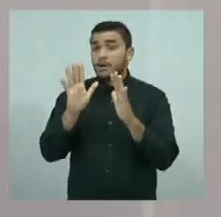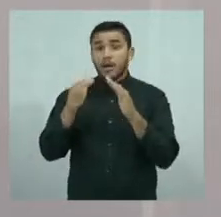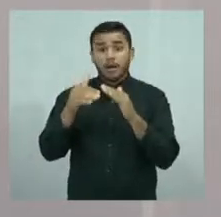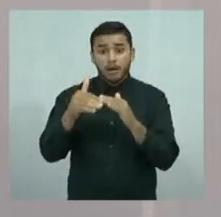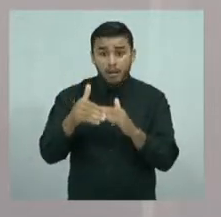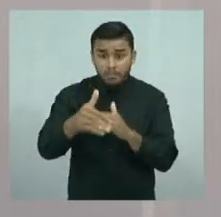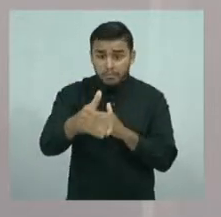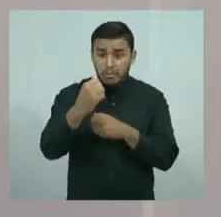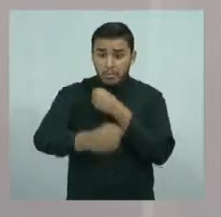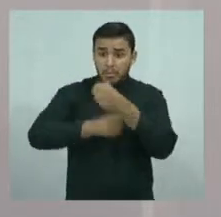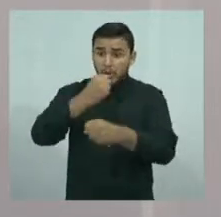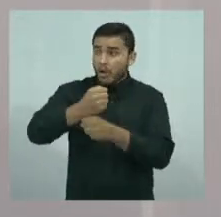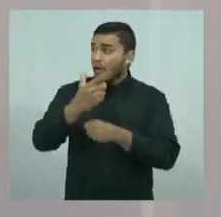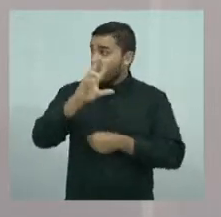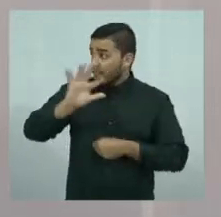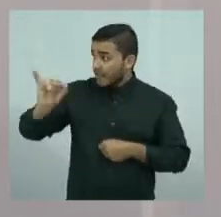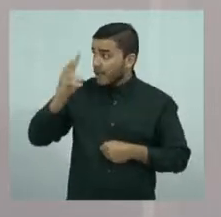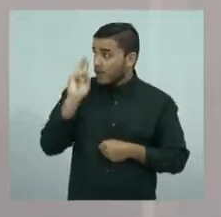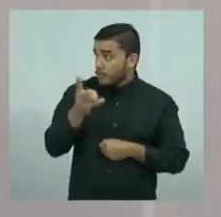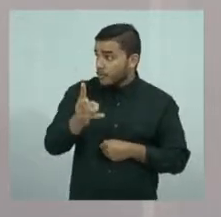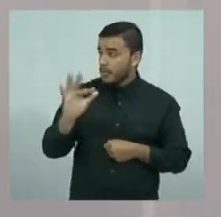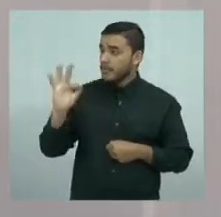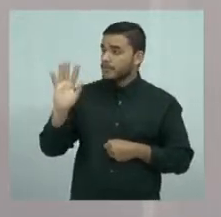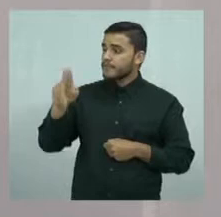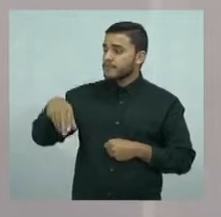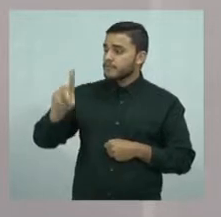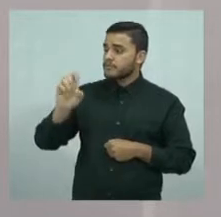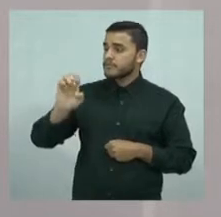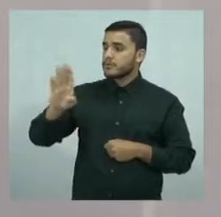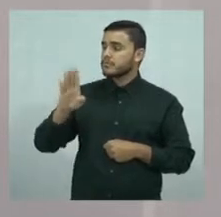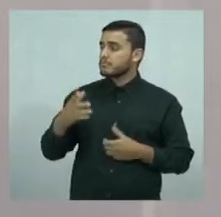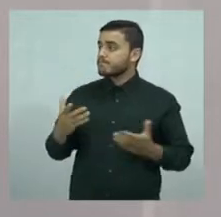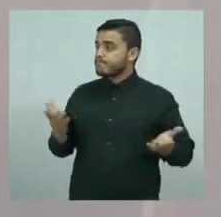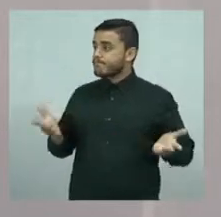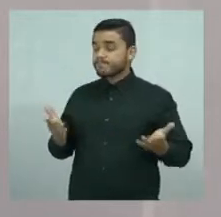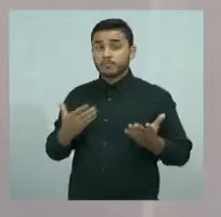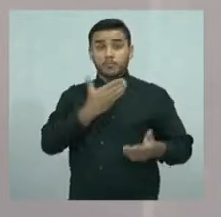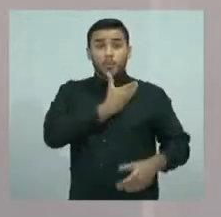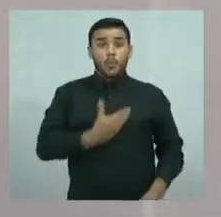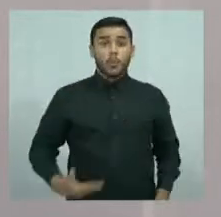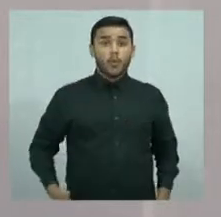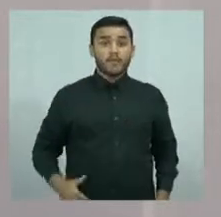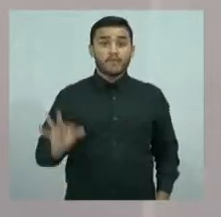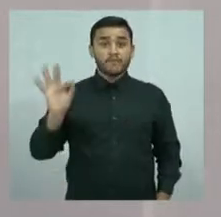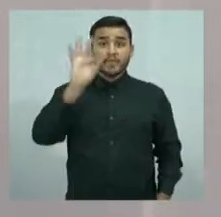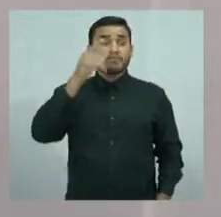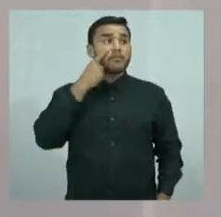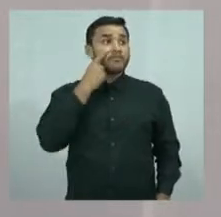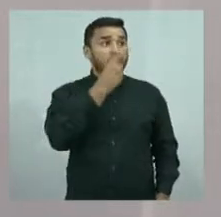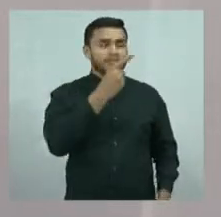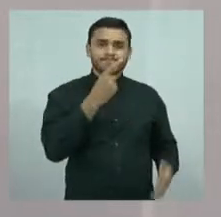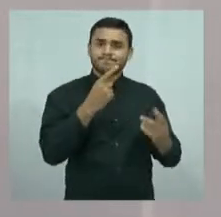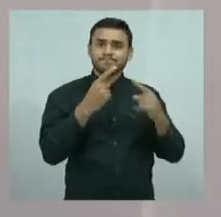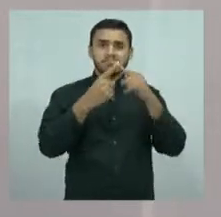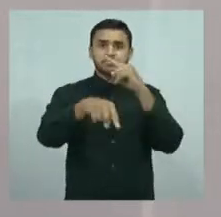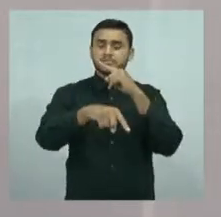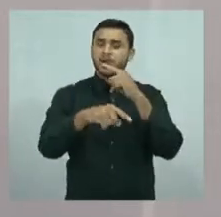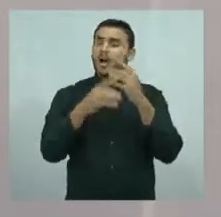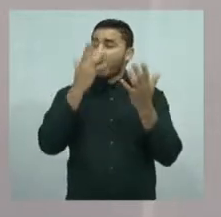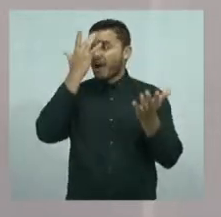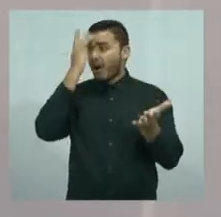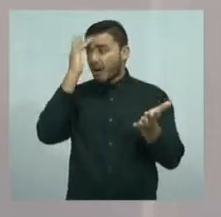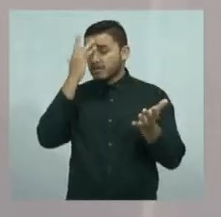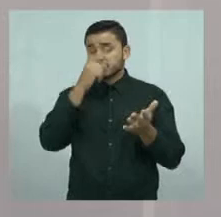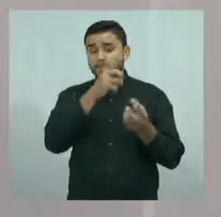não prioriza a educação para a maioria do povo. E cogita, pasme, pode ser que agora caia a